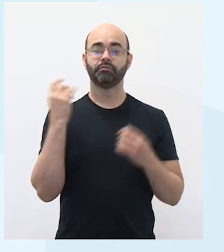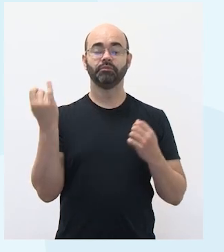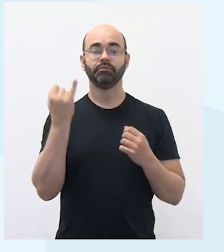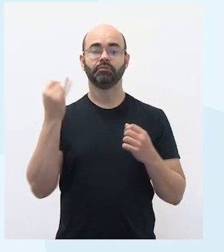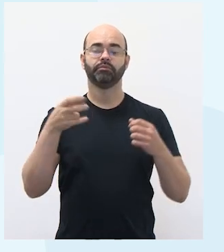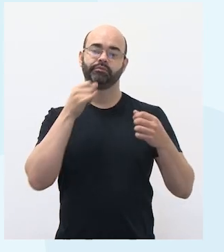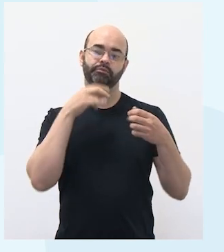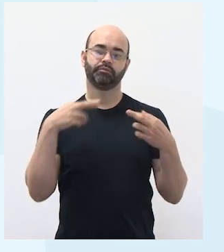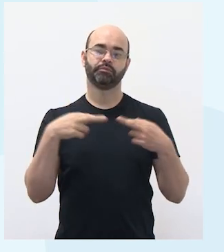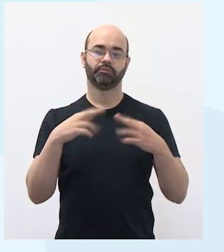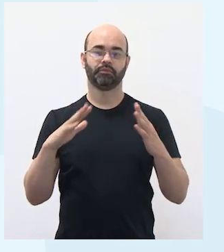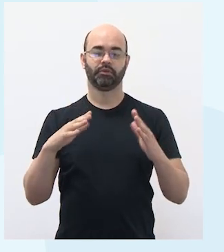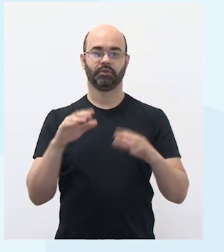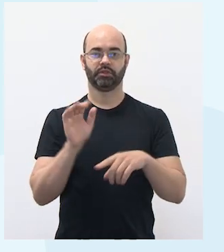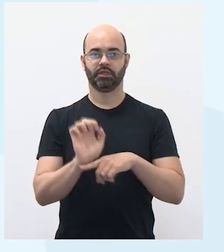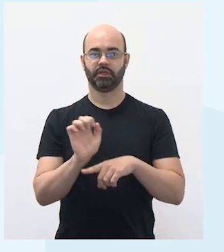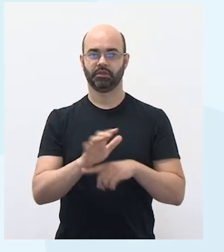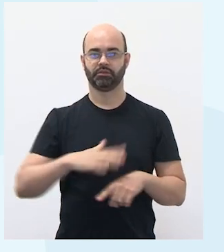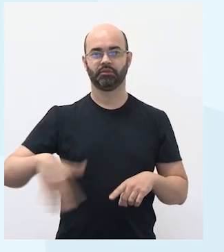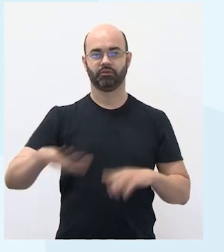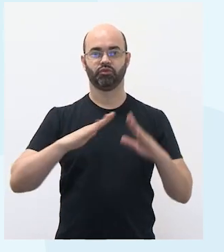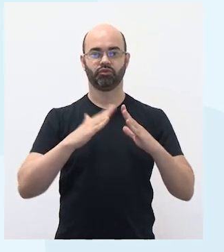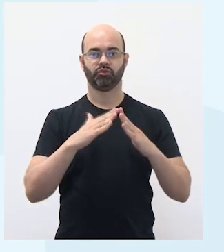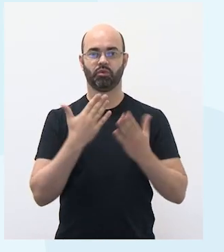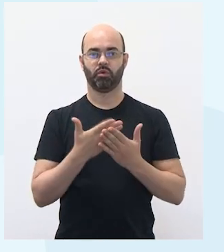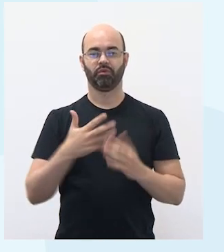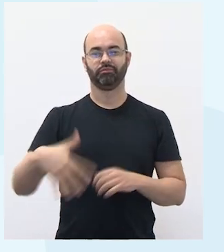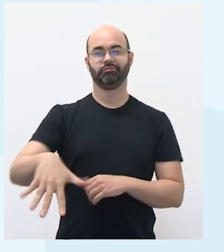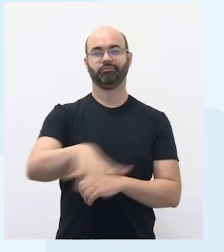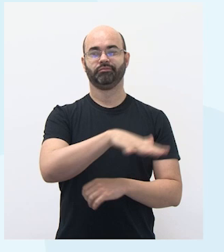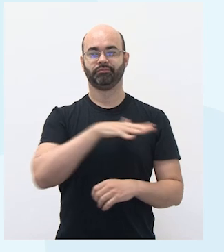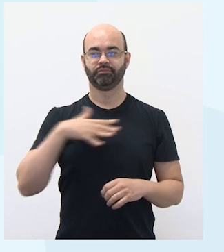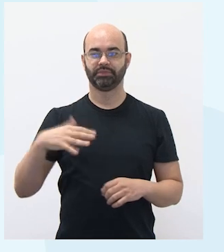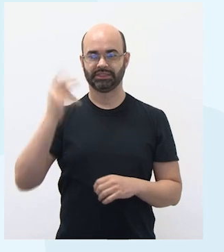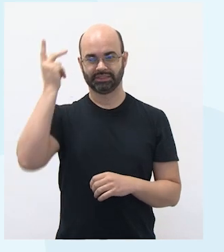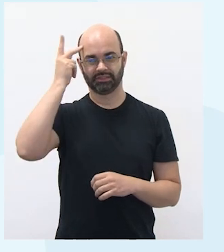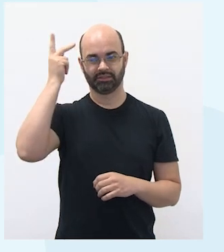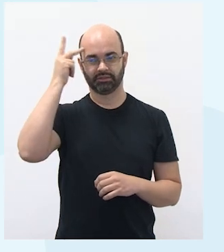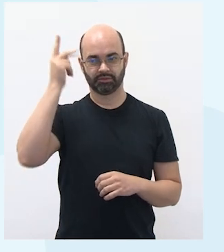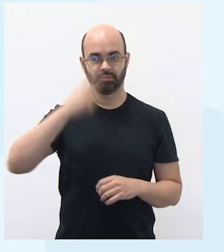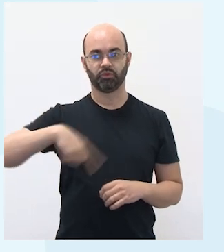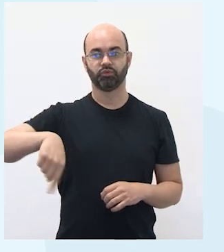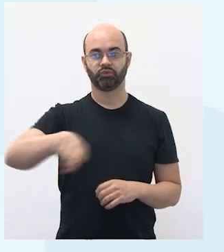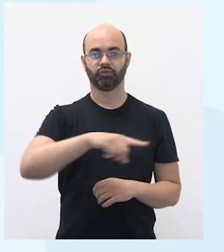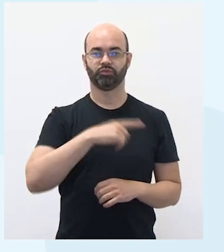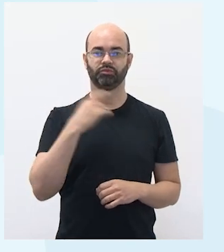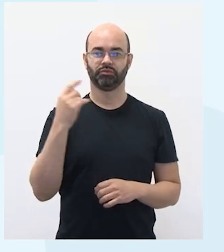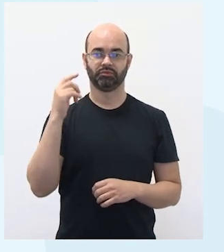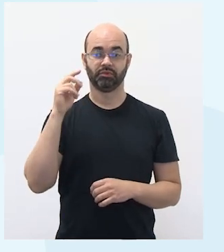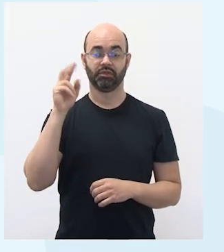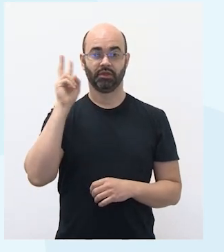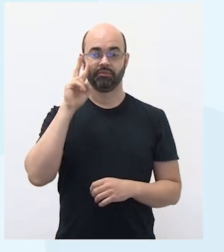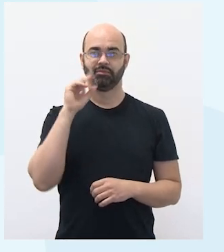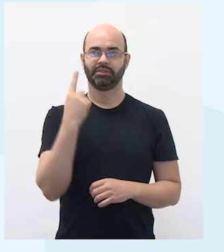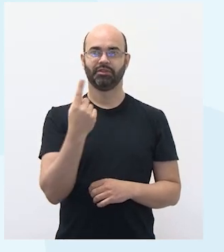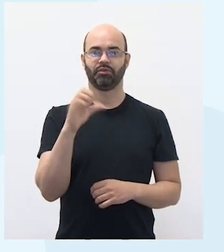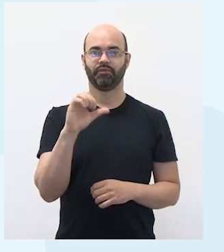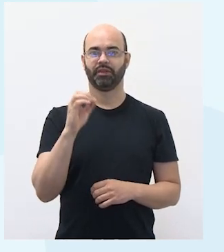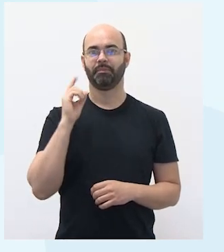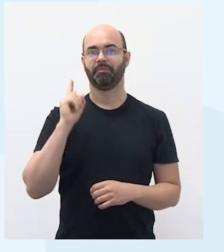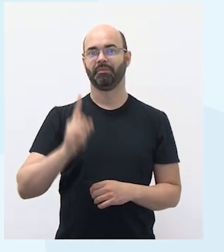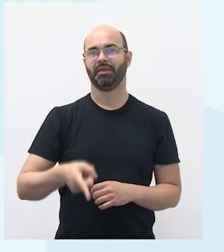imenso alcance em todo o estado de São Paulo, são só 190 mil professores,